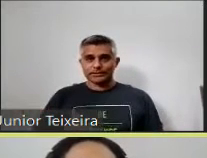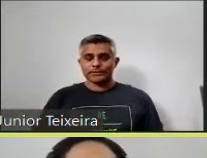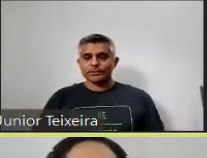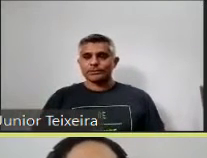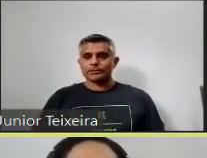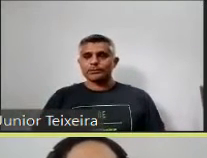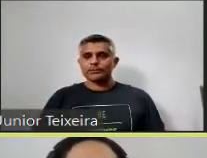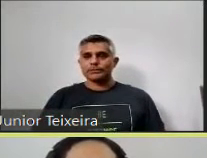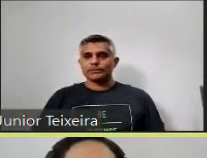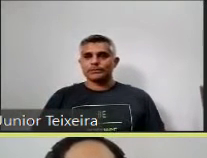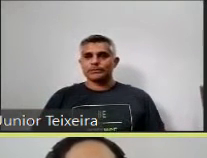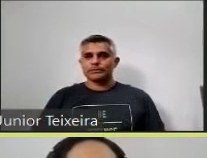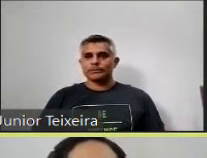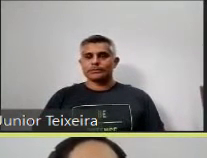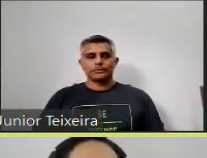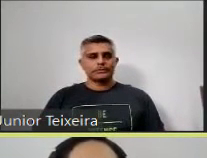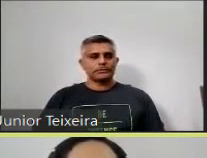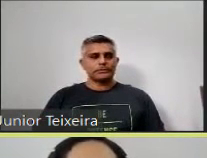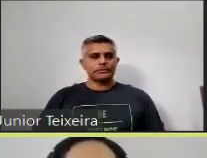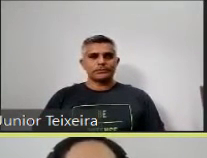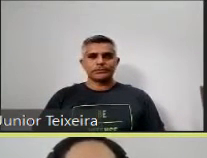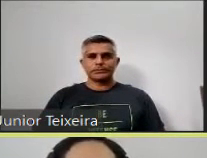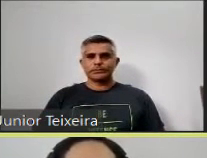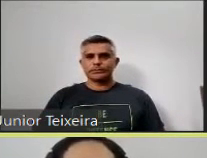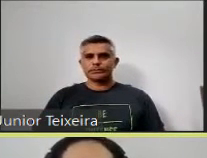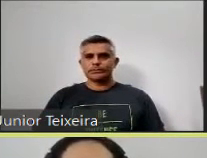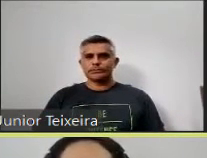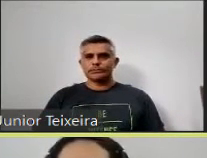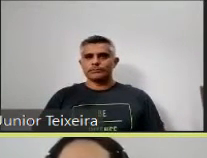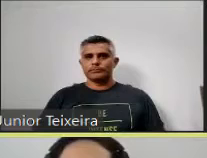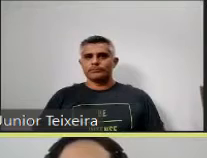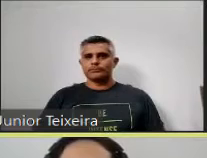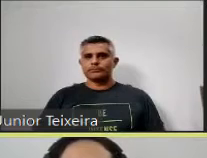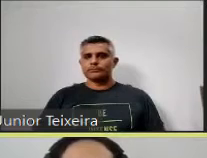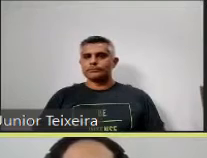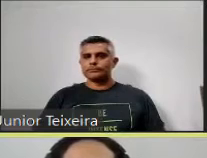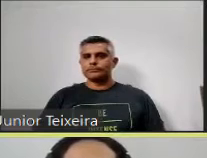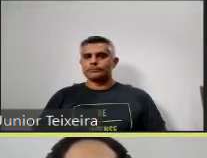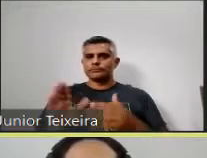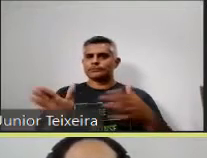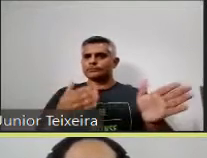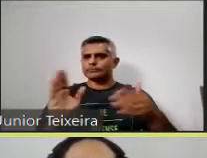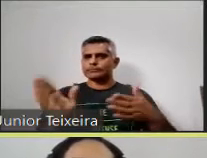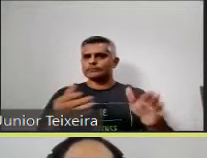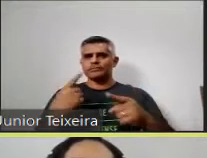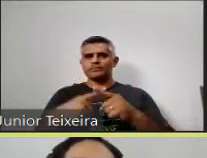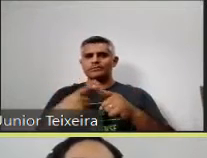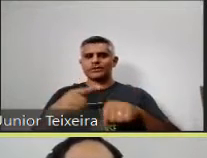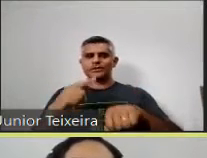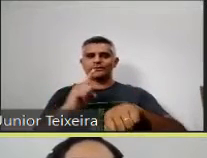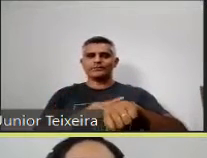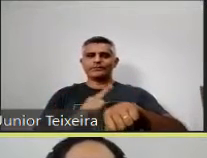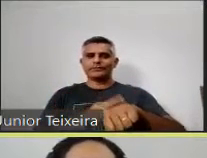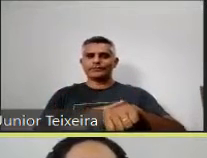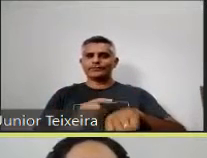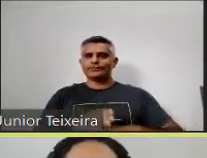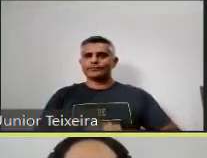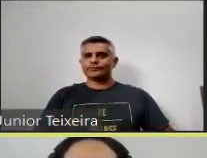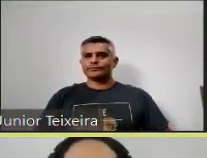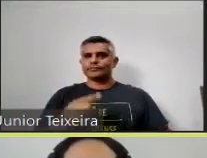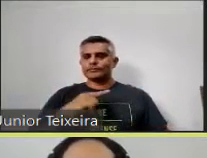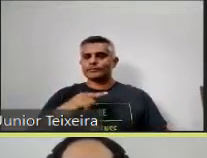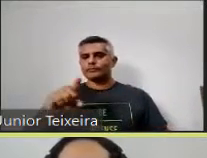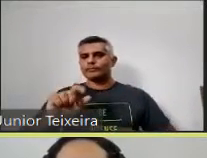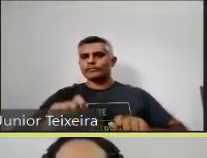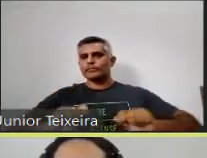Vou dar uma adiantada aqui para a gente não, né, para eu não tomar muito mais tempo, mas aqui nesses slides a gente traz um pouco